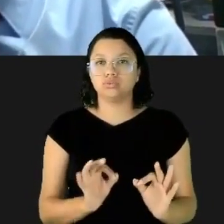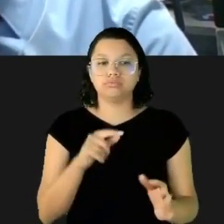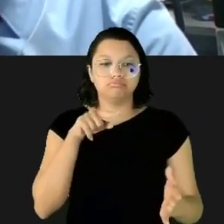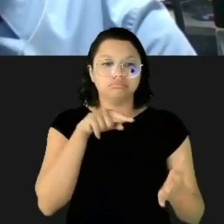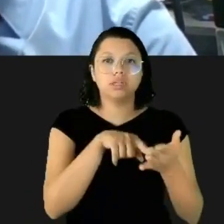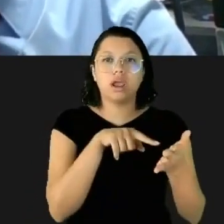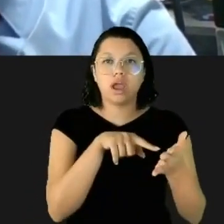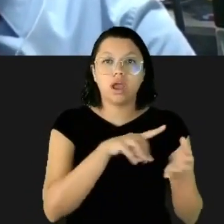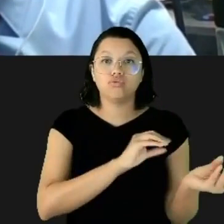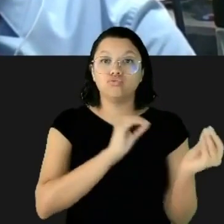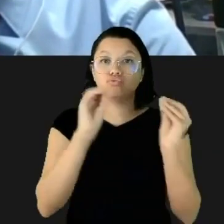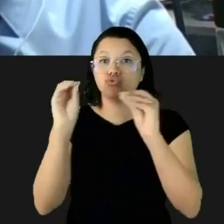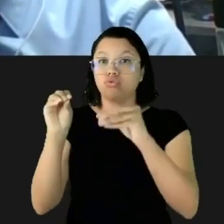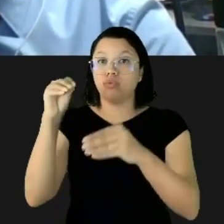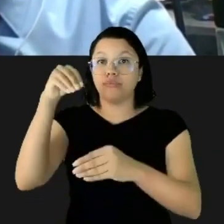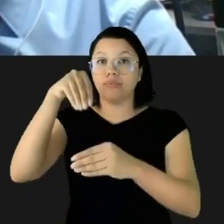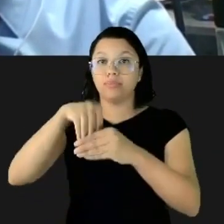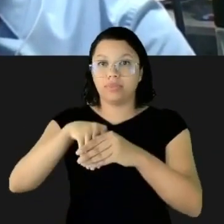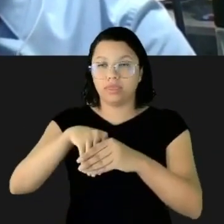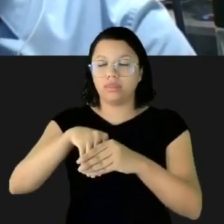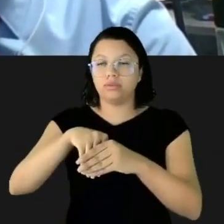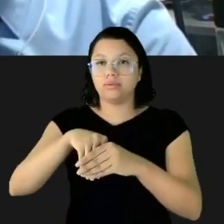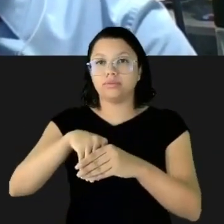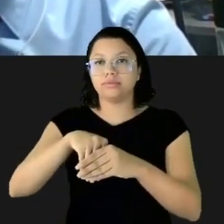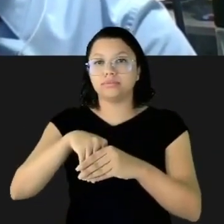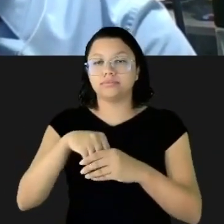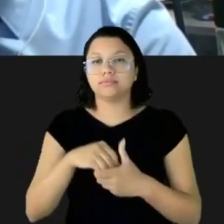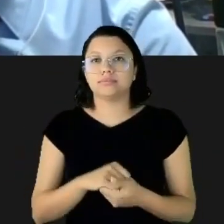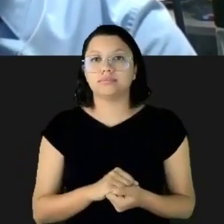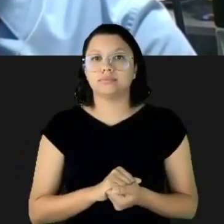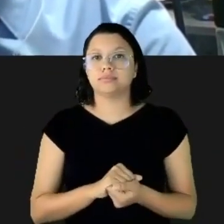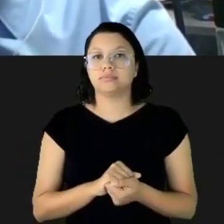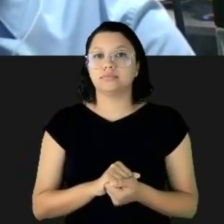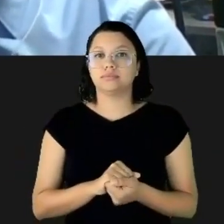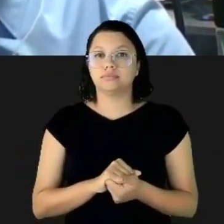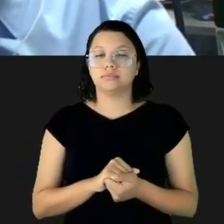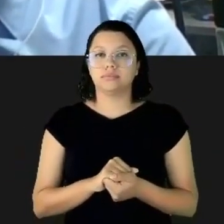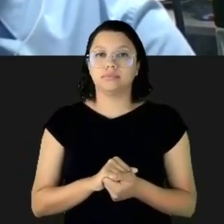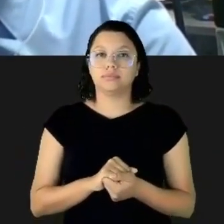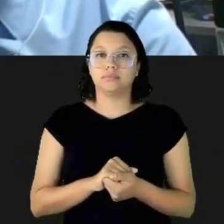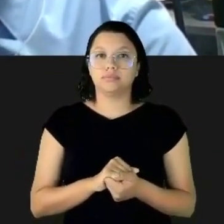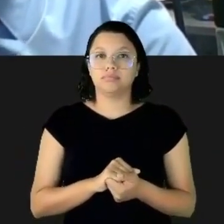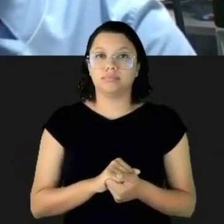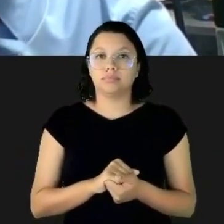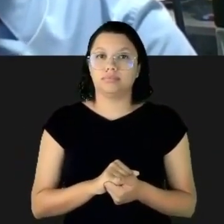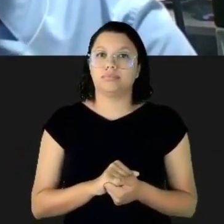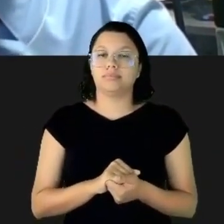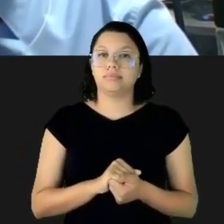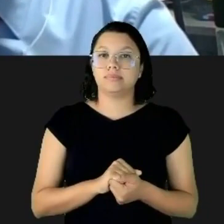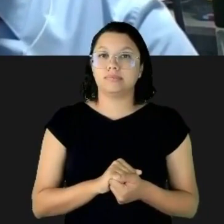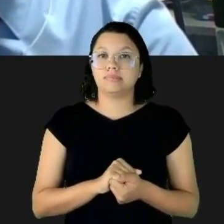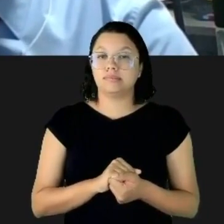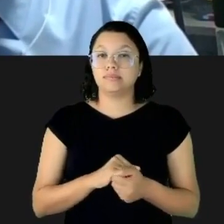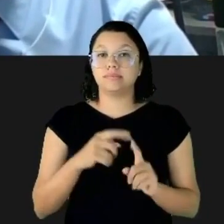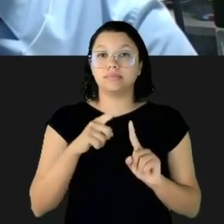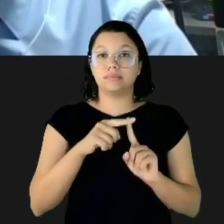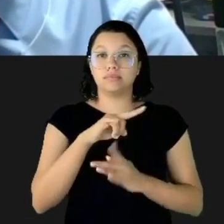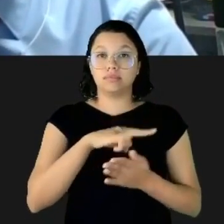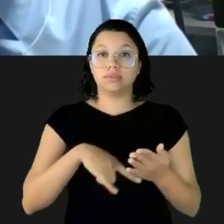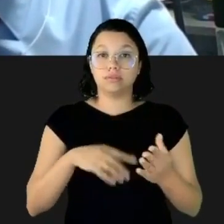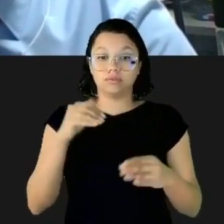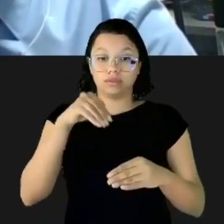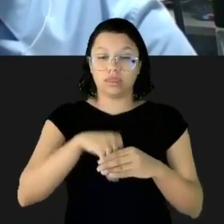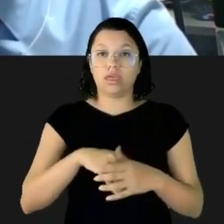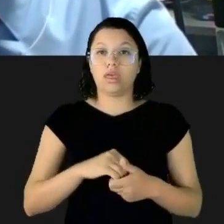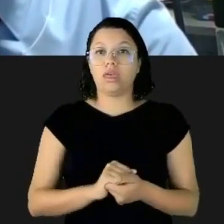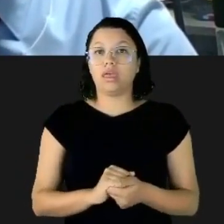aplicar você jogou o modelo para dentro vou jogar aqui o modelo está aqui